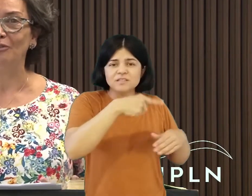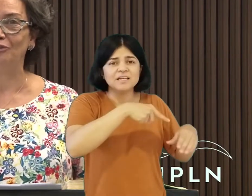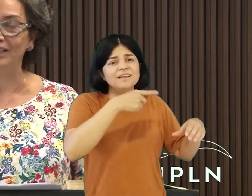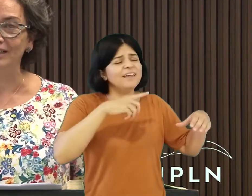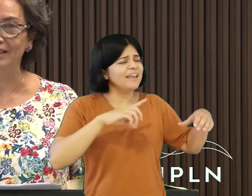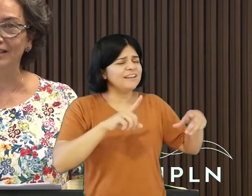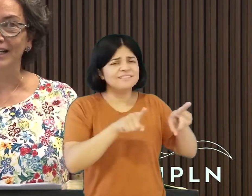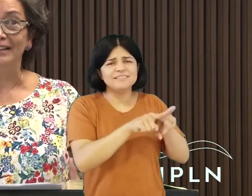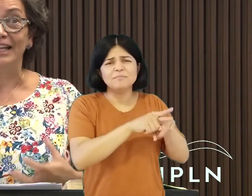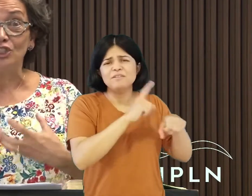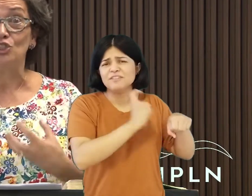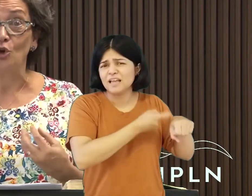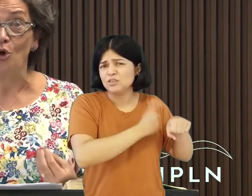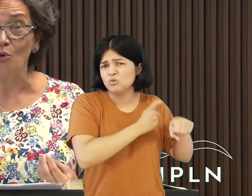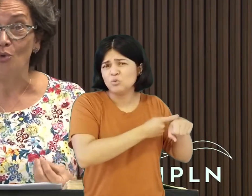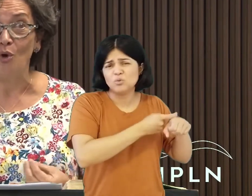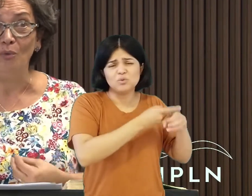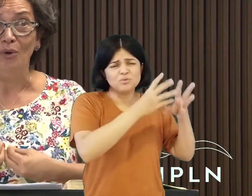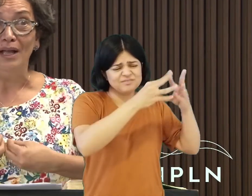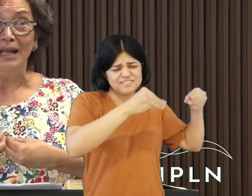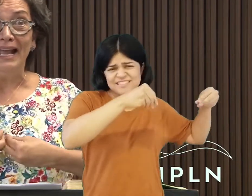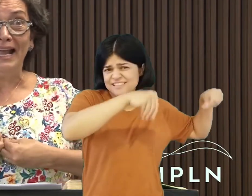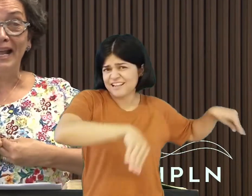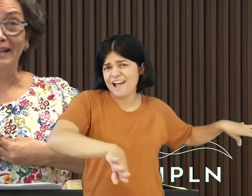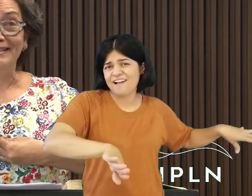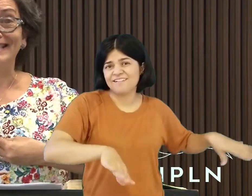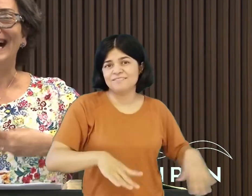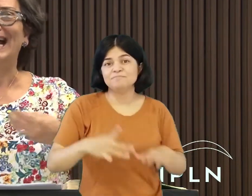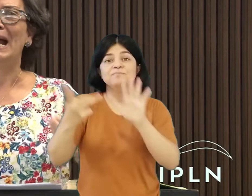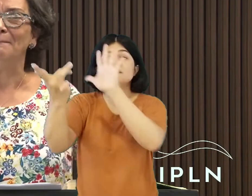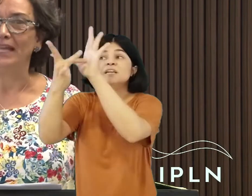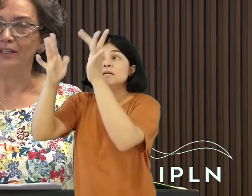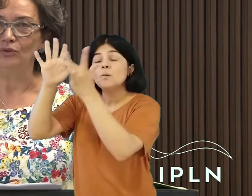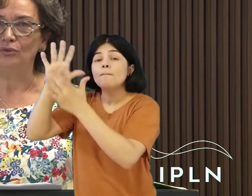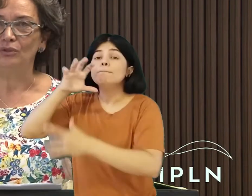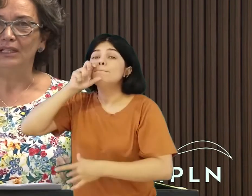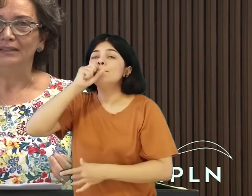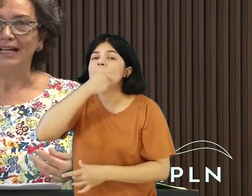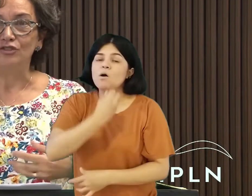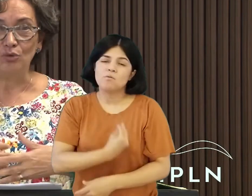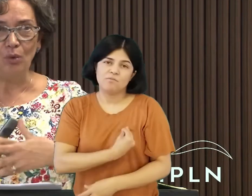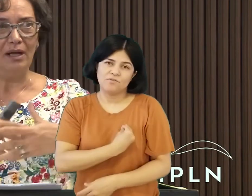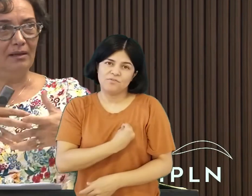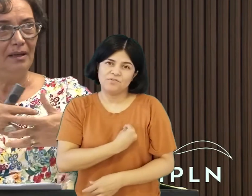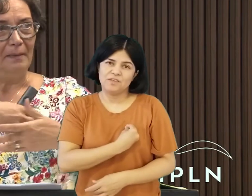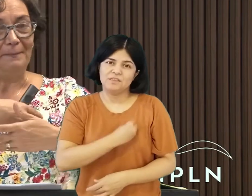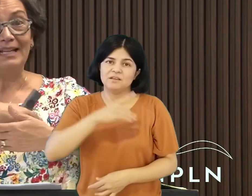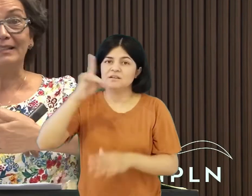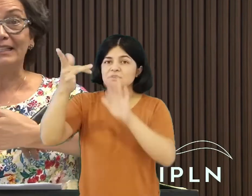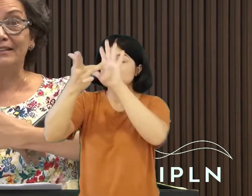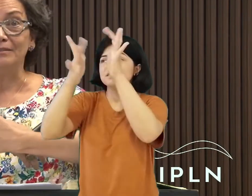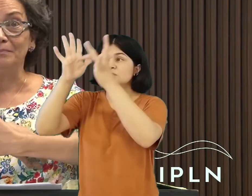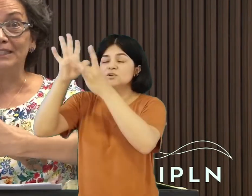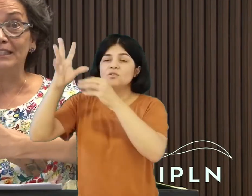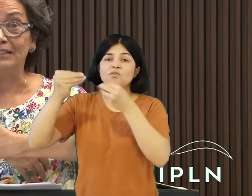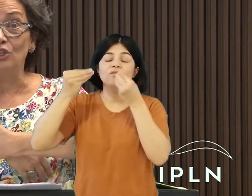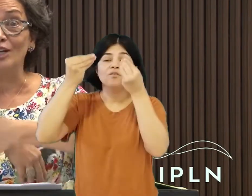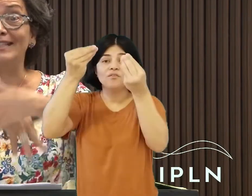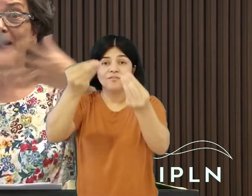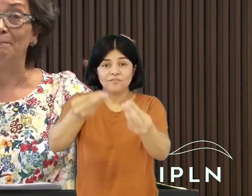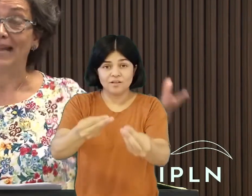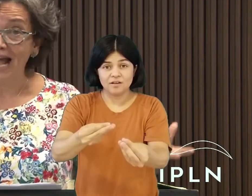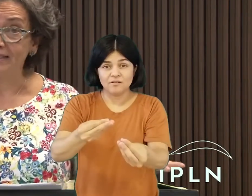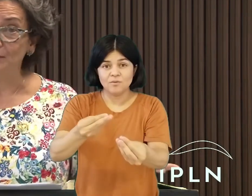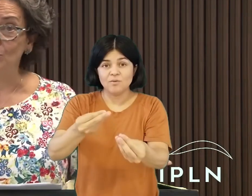pão da vida, deixou como sacramento para que